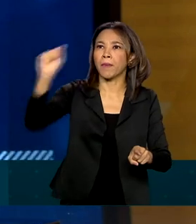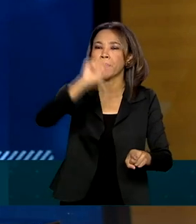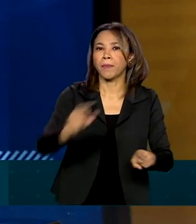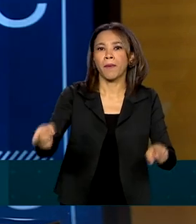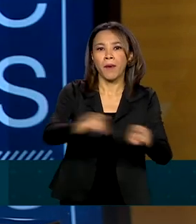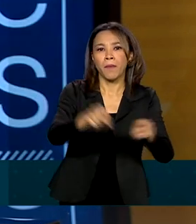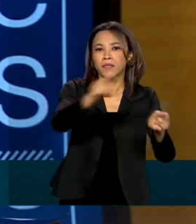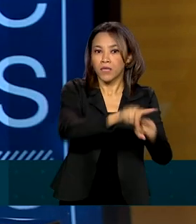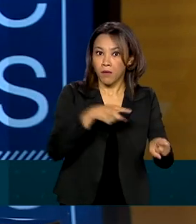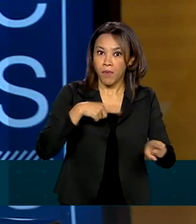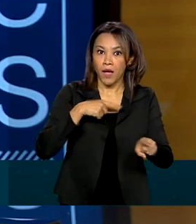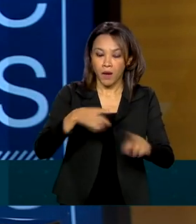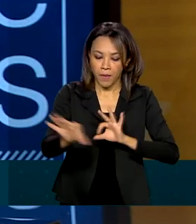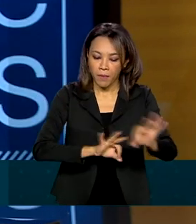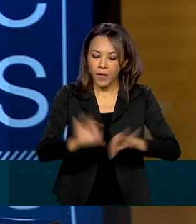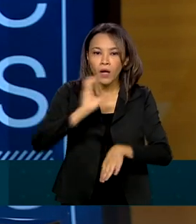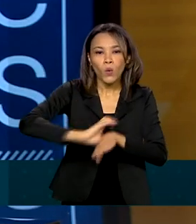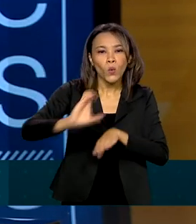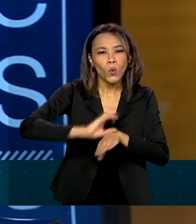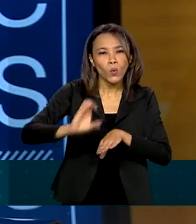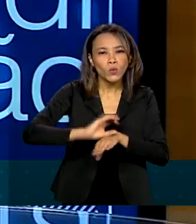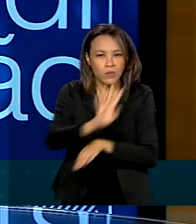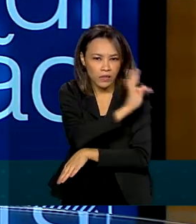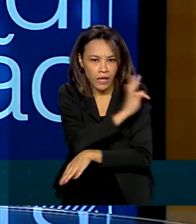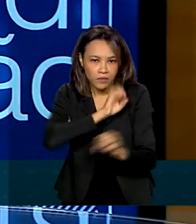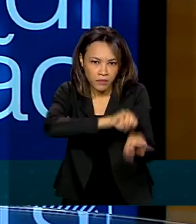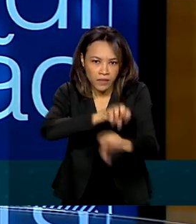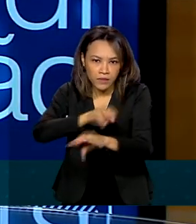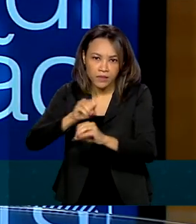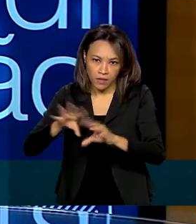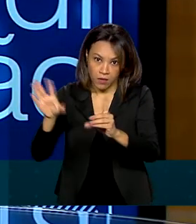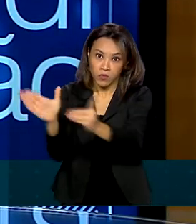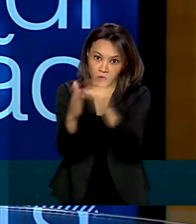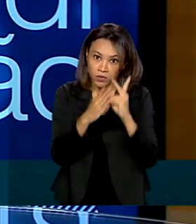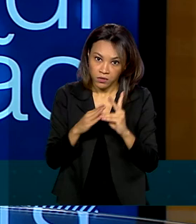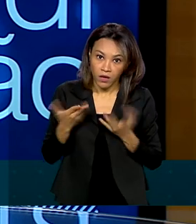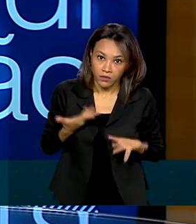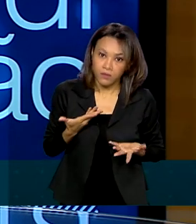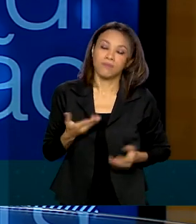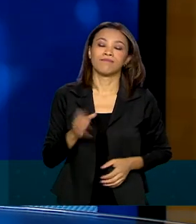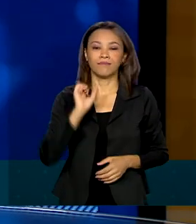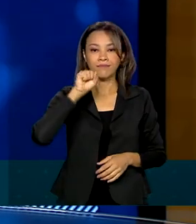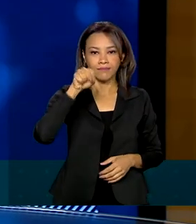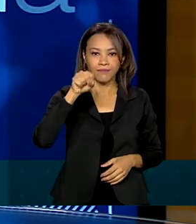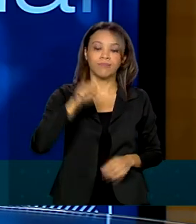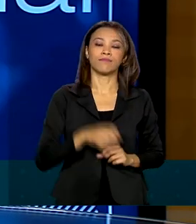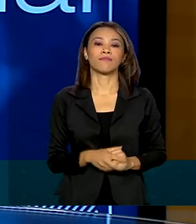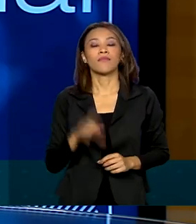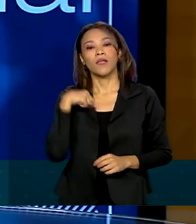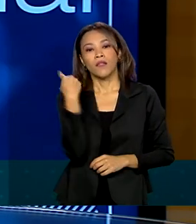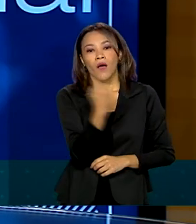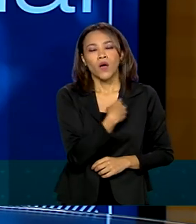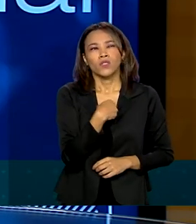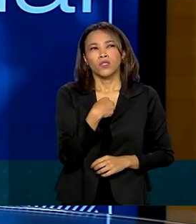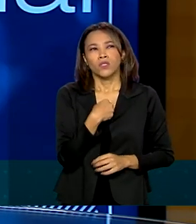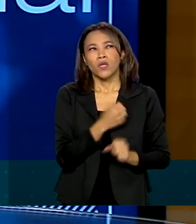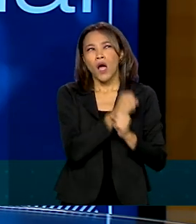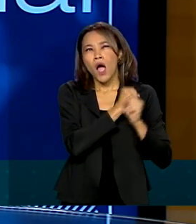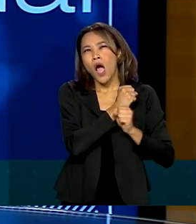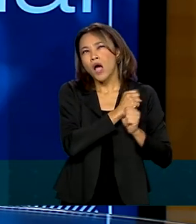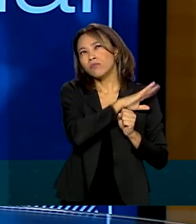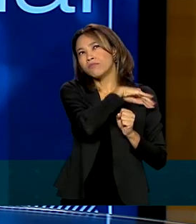cursos técnicos, profissionalizantes pros indígenas, é isso? Exatamente. Nós verificamos que nos últimos anos,